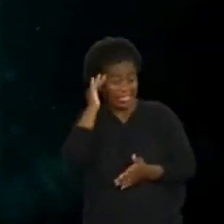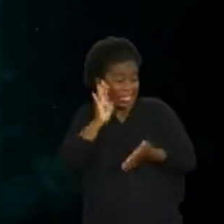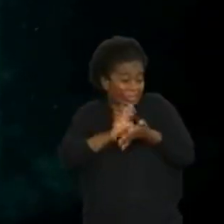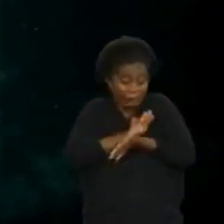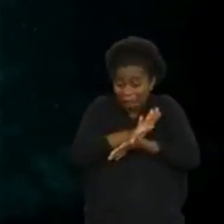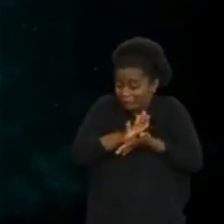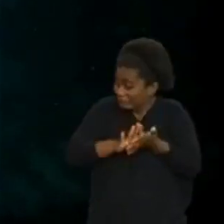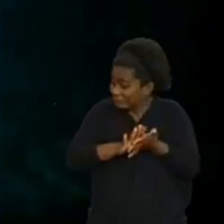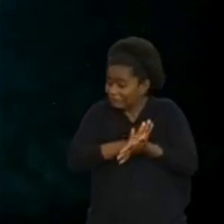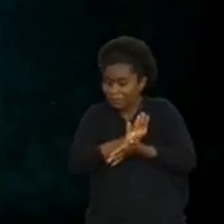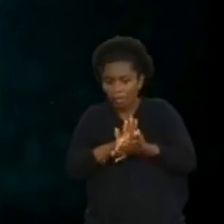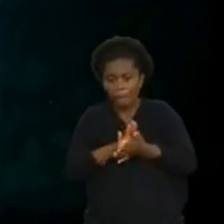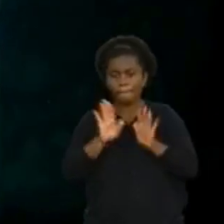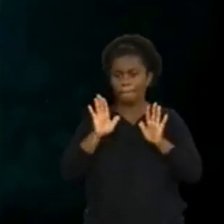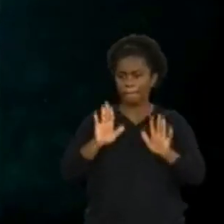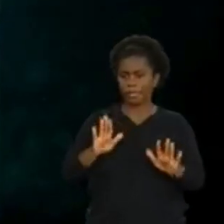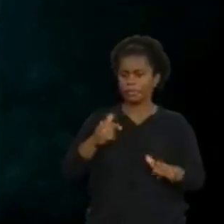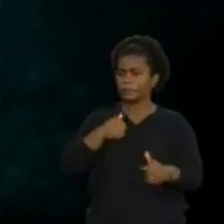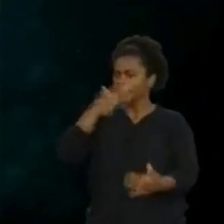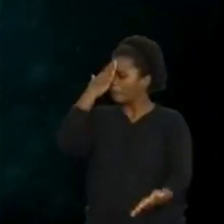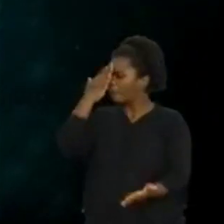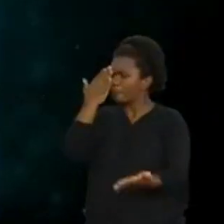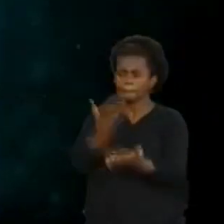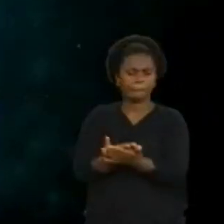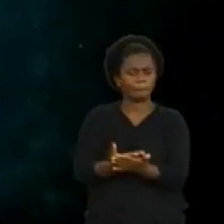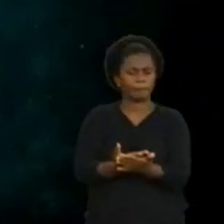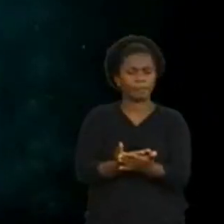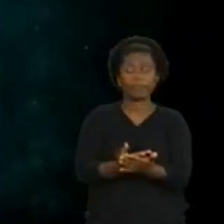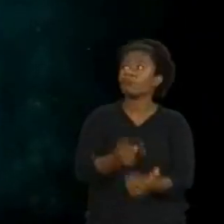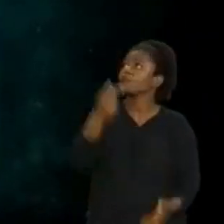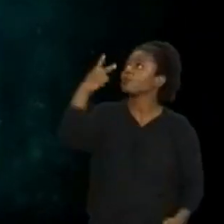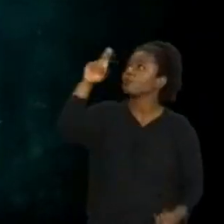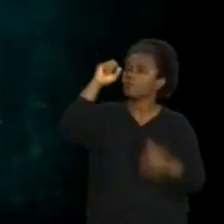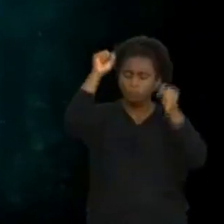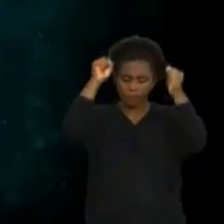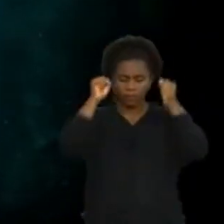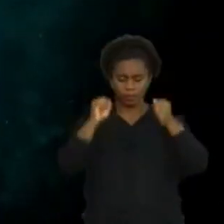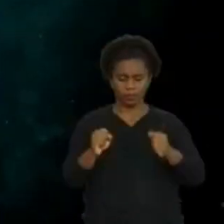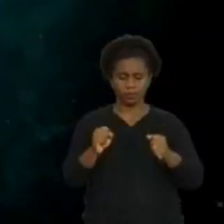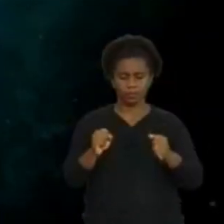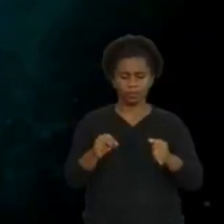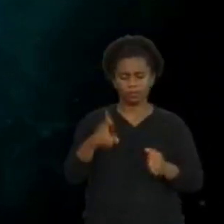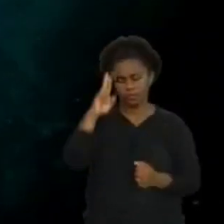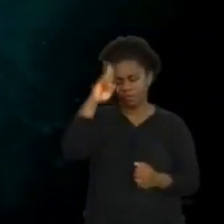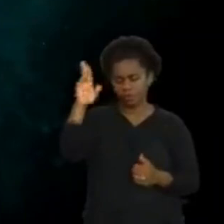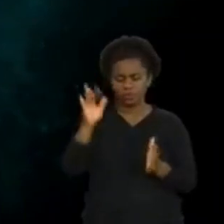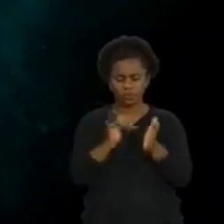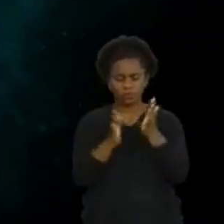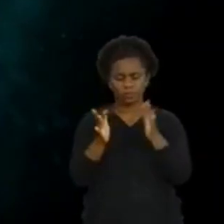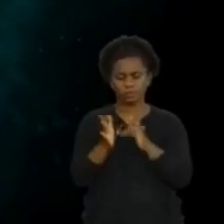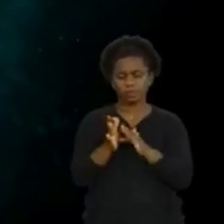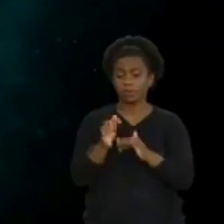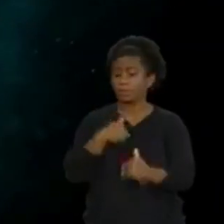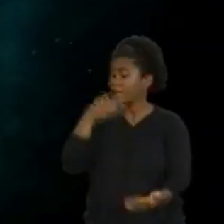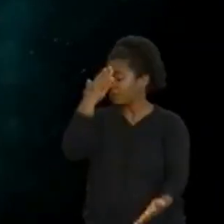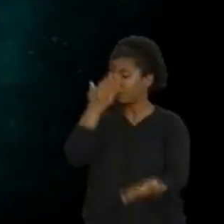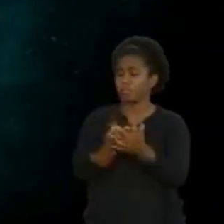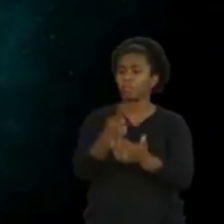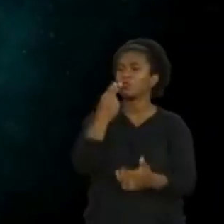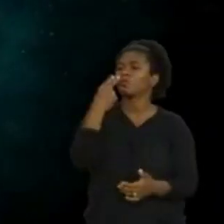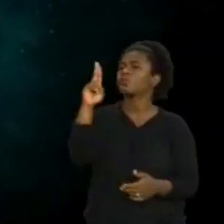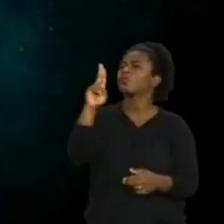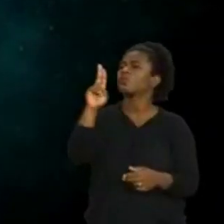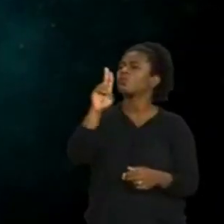coisa, mas eu creio no teu poder, Senhor Jesus. Eu creio no teu